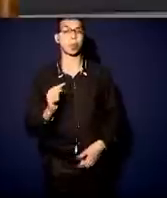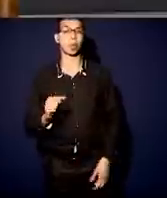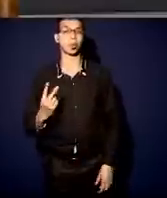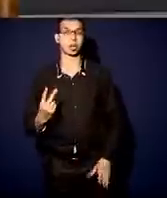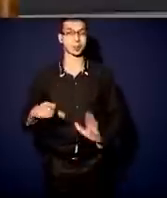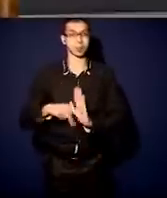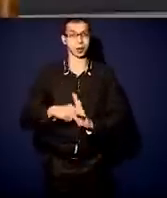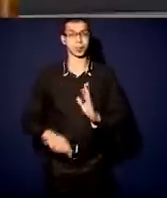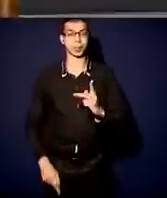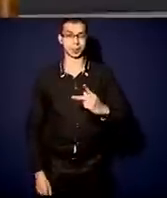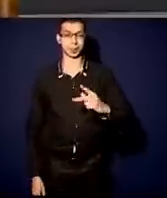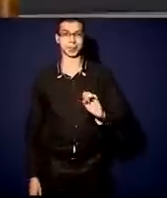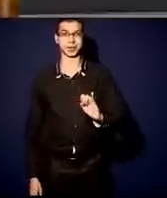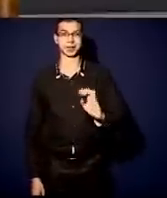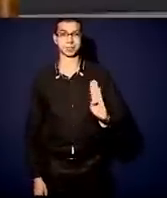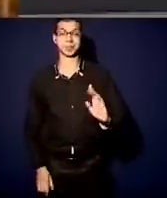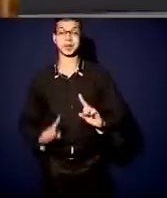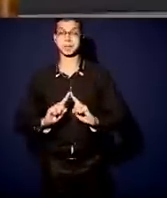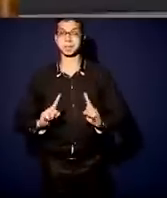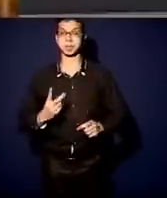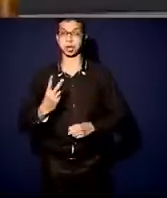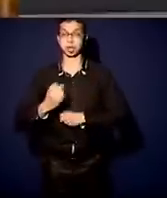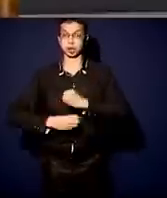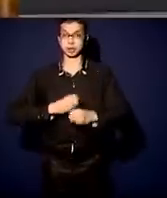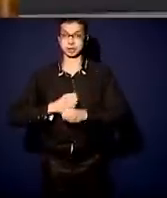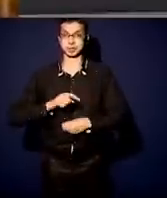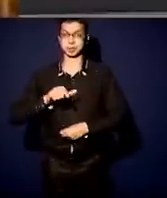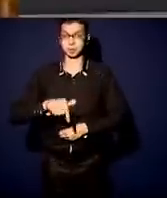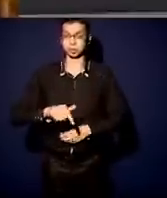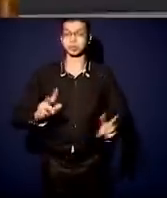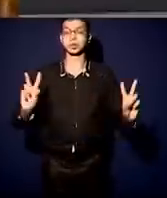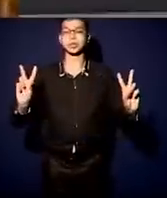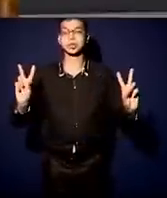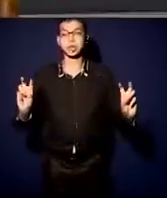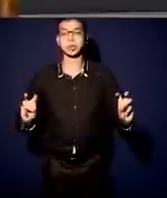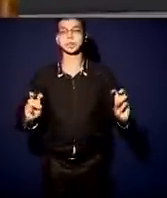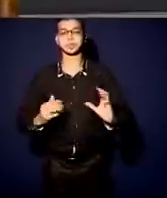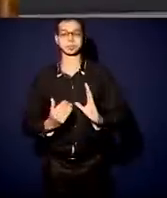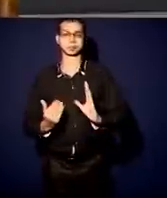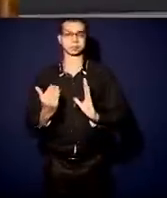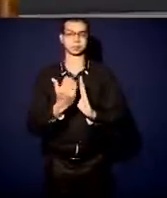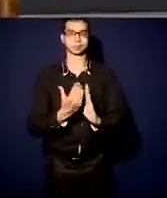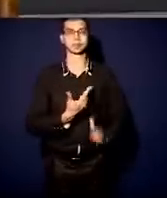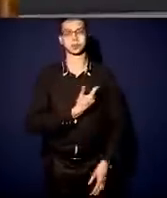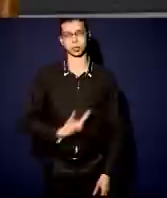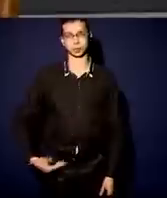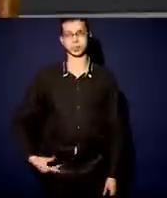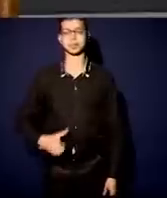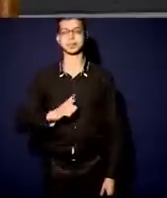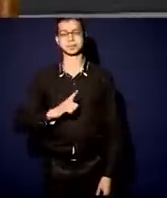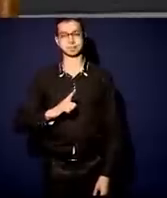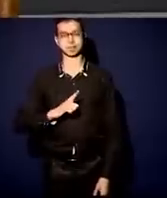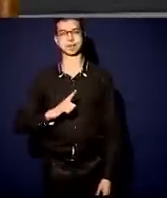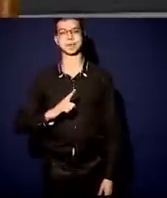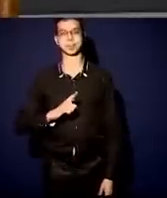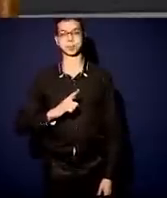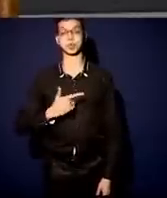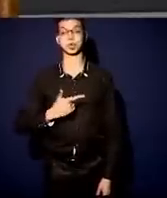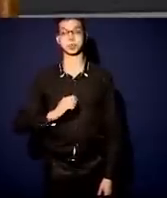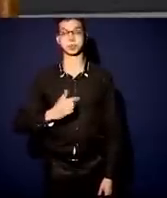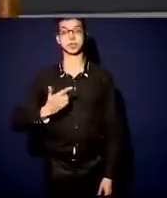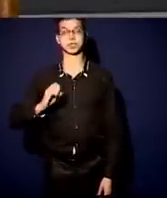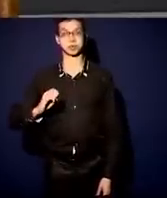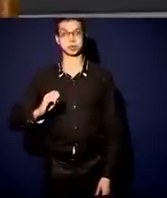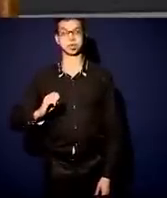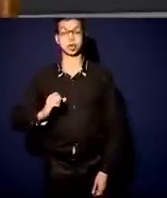PIB mas depois de dois anos de superados primário setor público a gente teve um déficit em 2020 primário